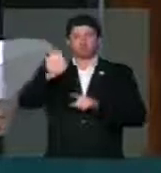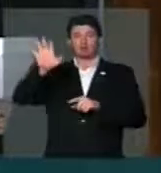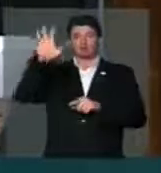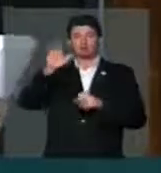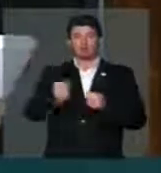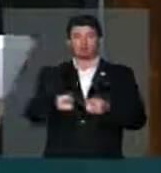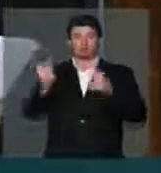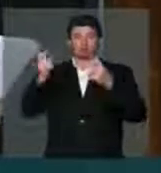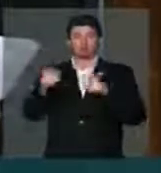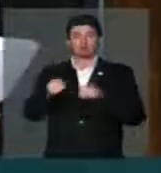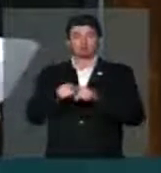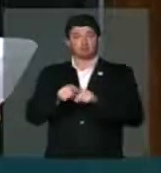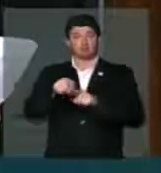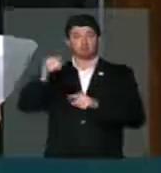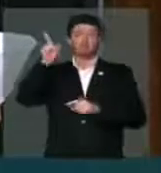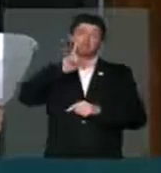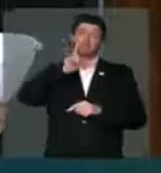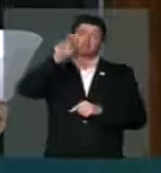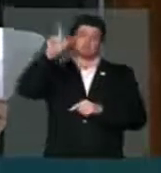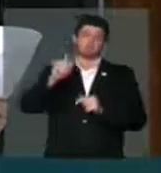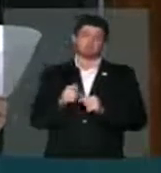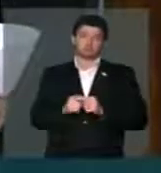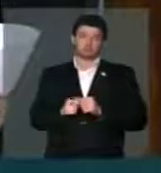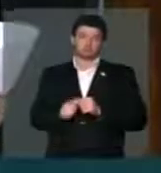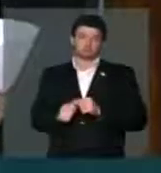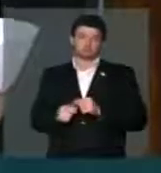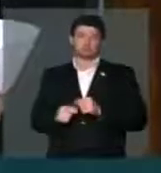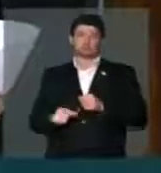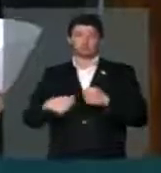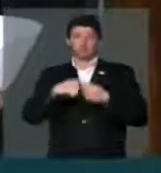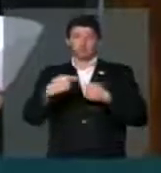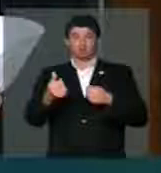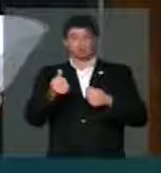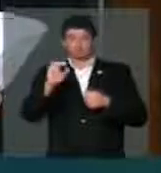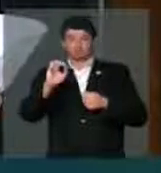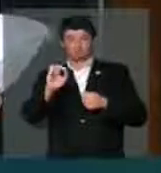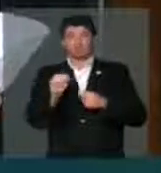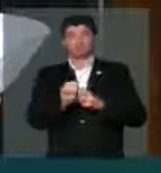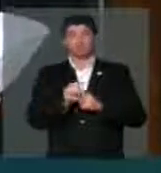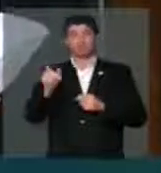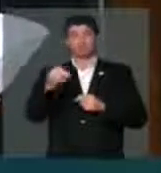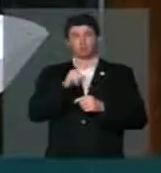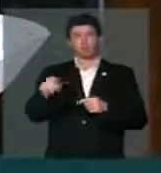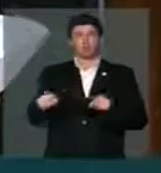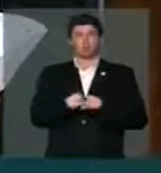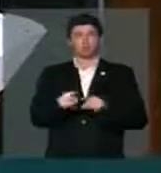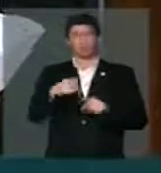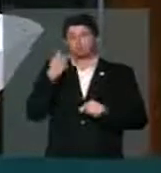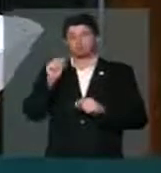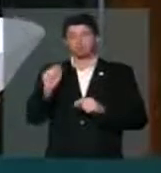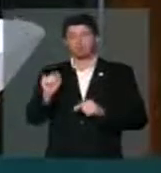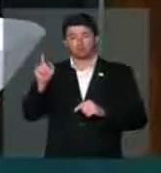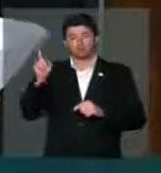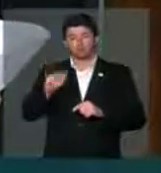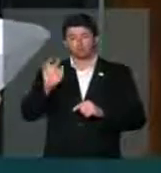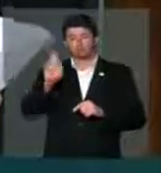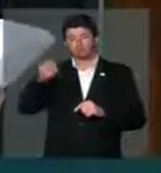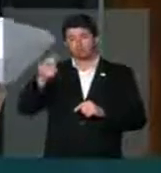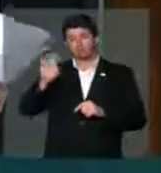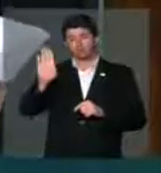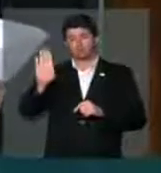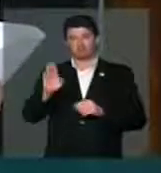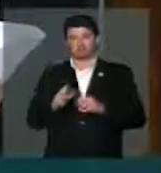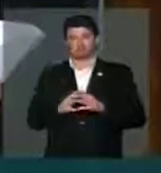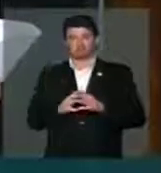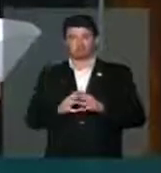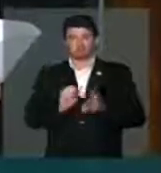e para a América do Norte. A revogação do artigo 60, que fala com relação à questão do Fundeb, né,